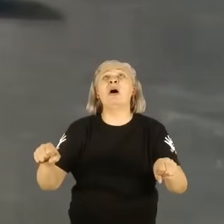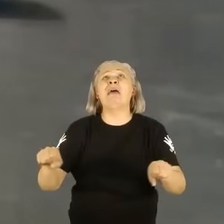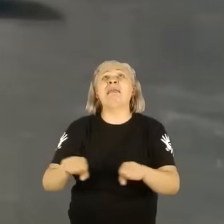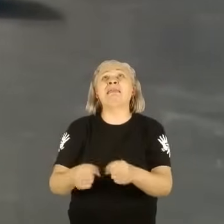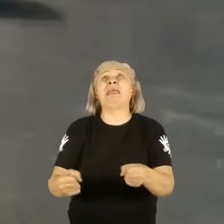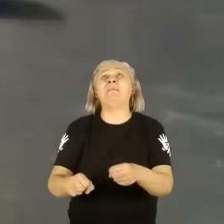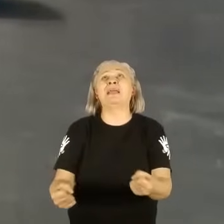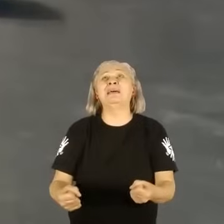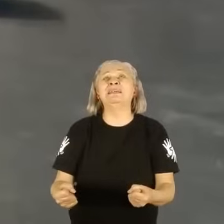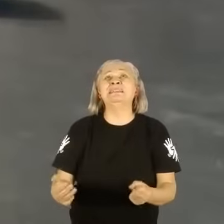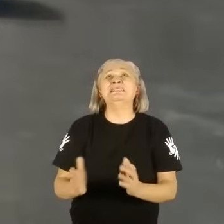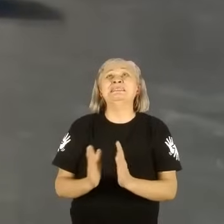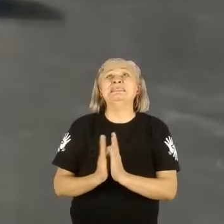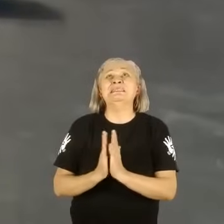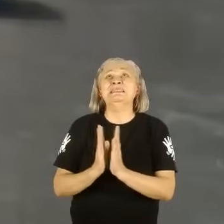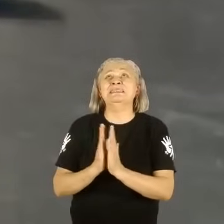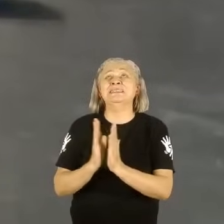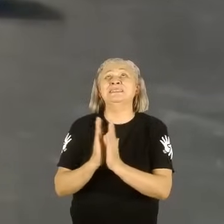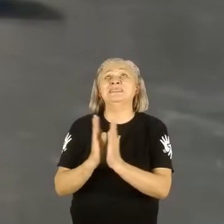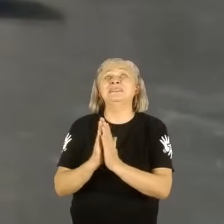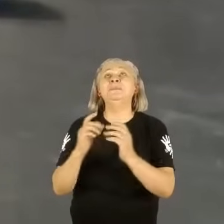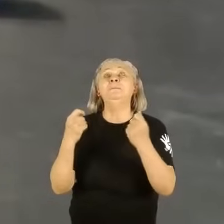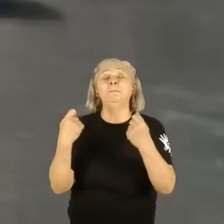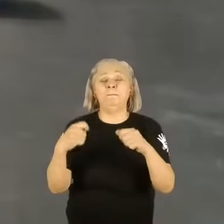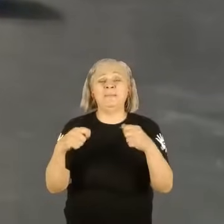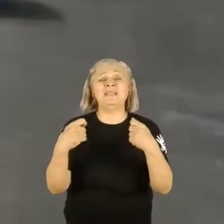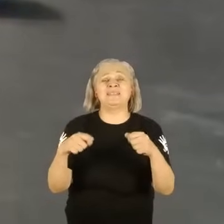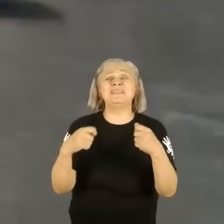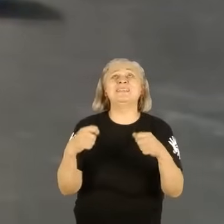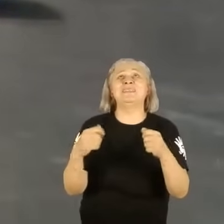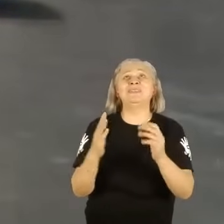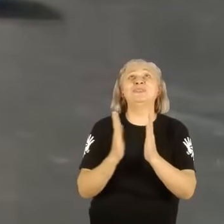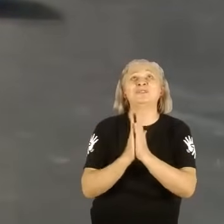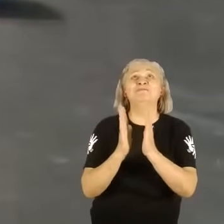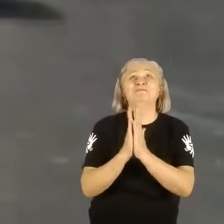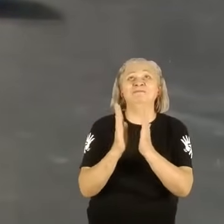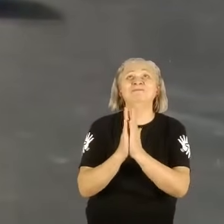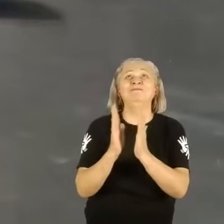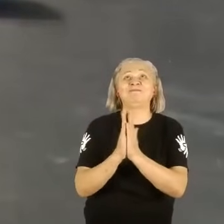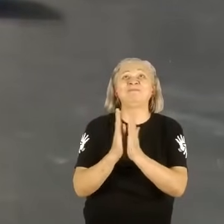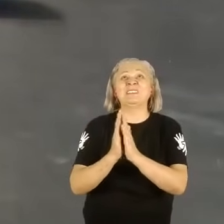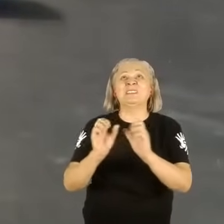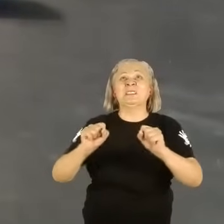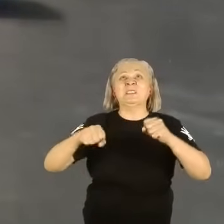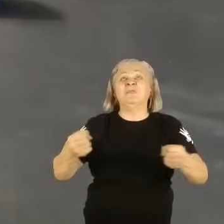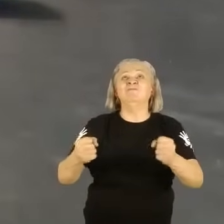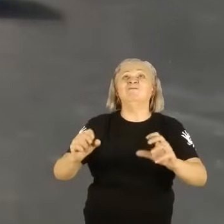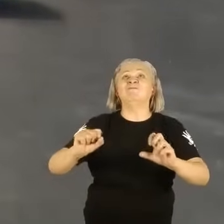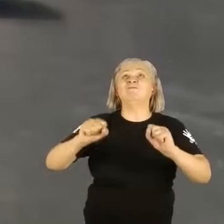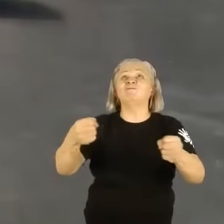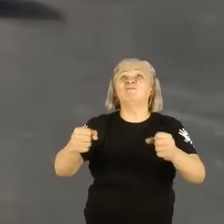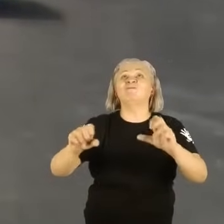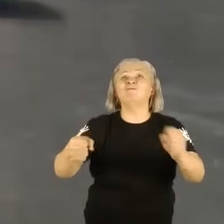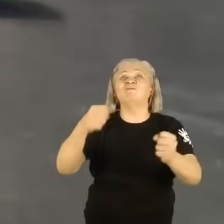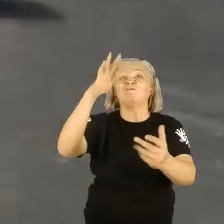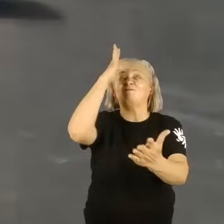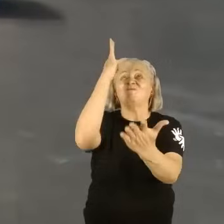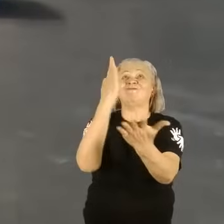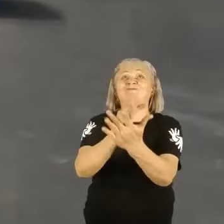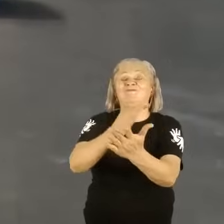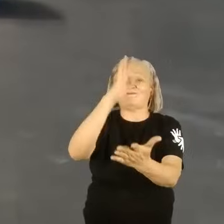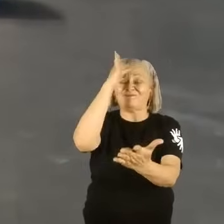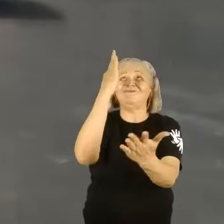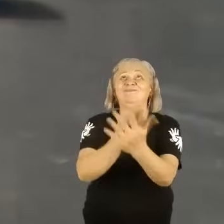Mas ela começou a ouvir a palavra e diz: ó, eu tenho sido tão alimentada aqui. Ela começou a estar num ambiente de fé. É por isso que você não entende. Estar